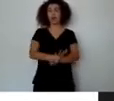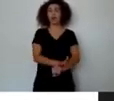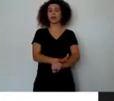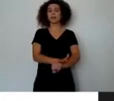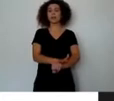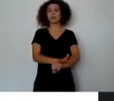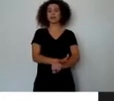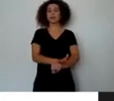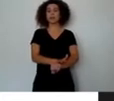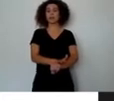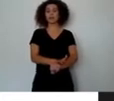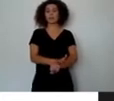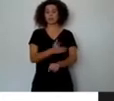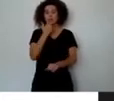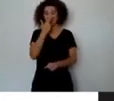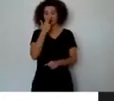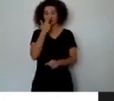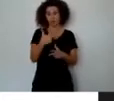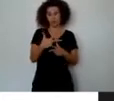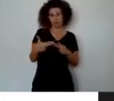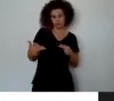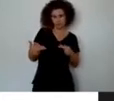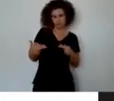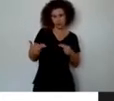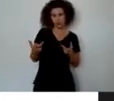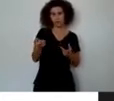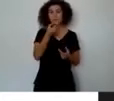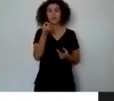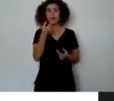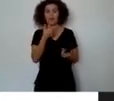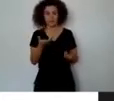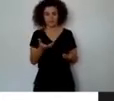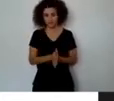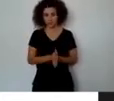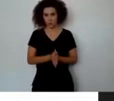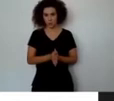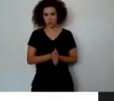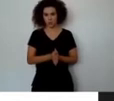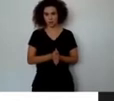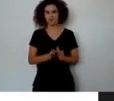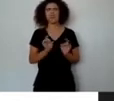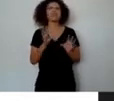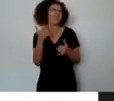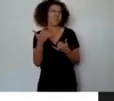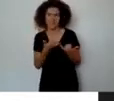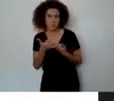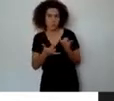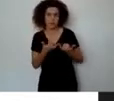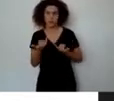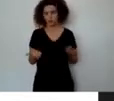daquele racismo disfarçado de piada. Ainda, até hoje, a gente vê na